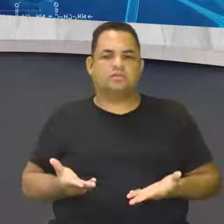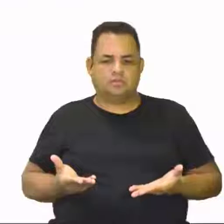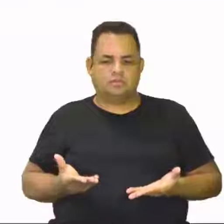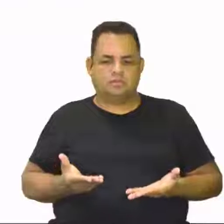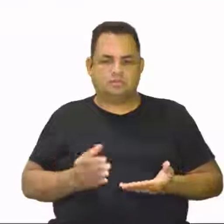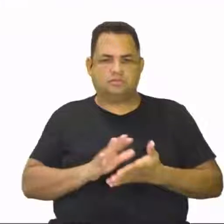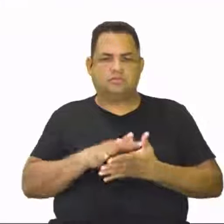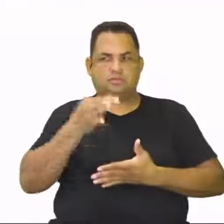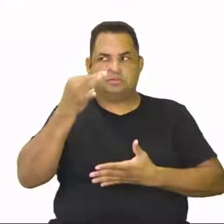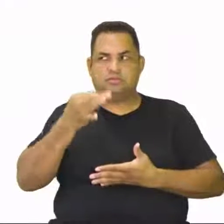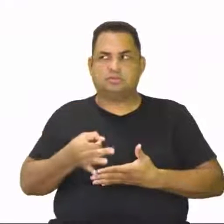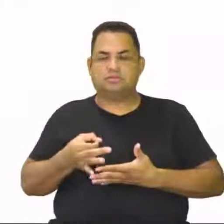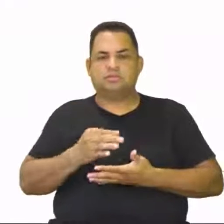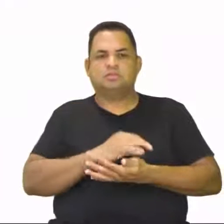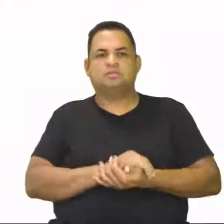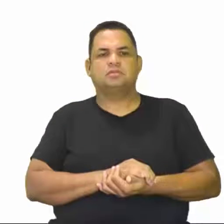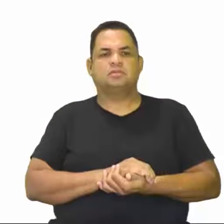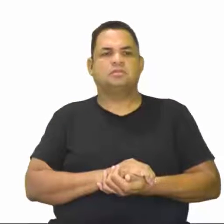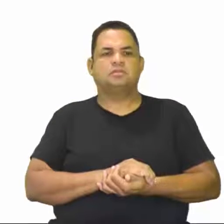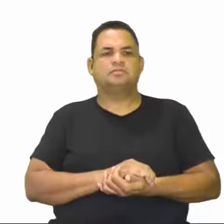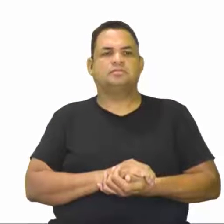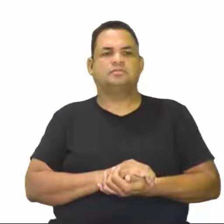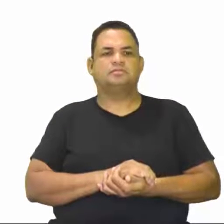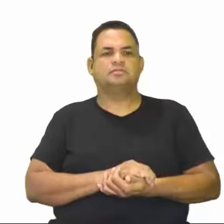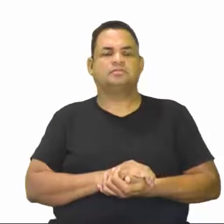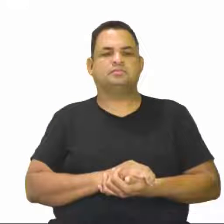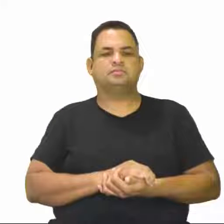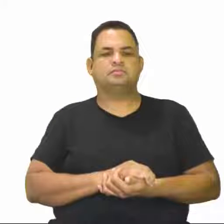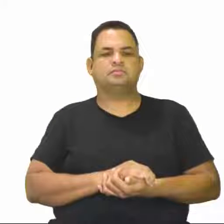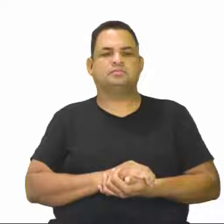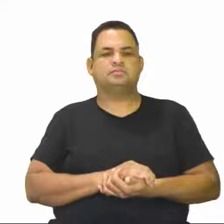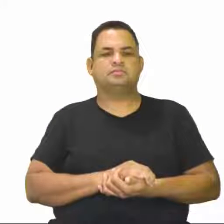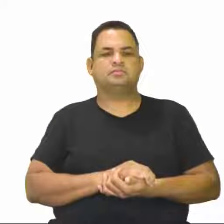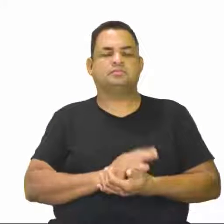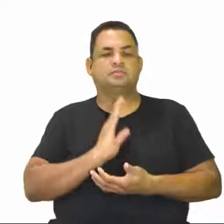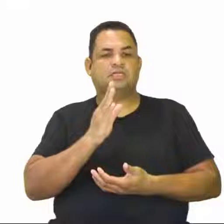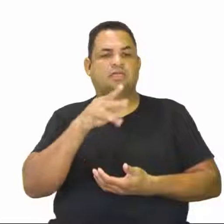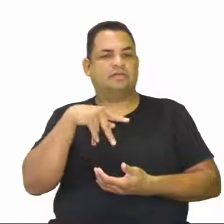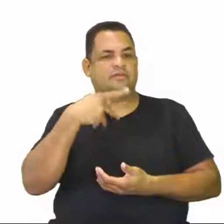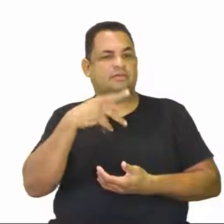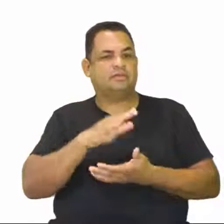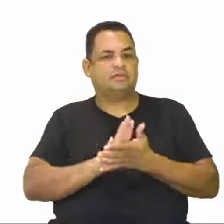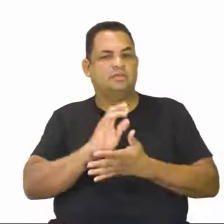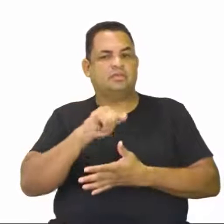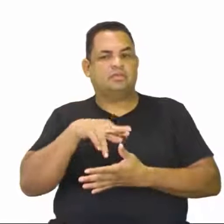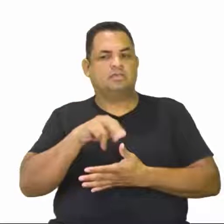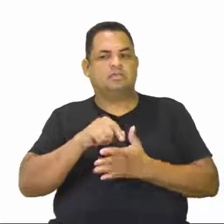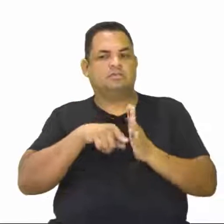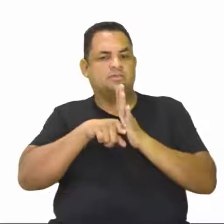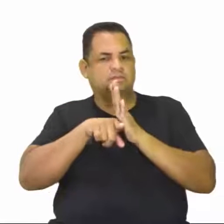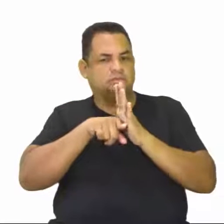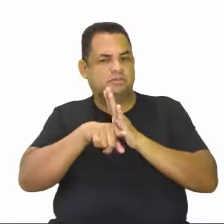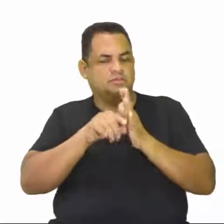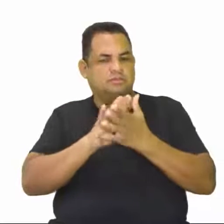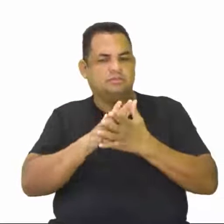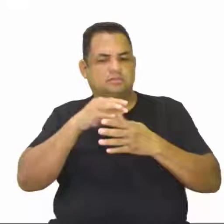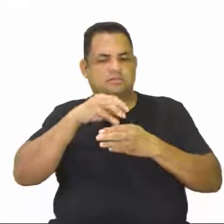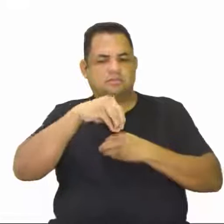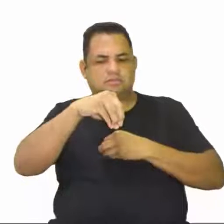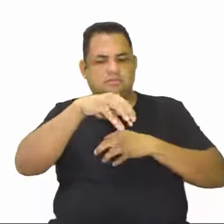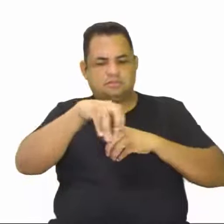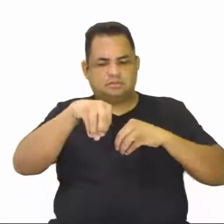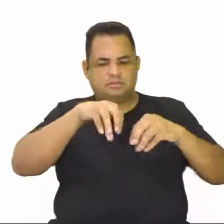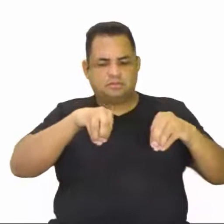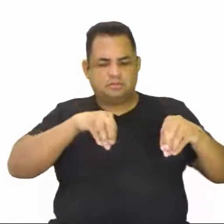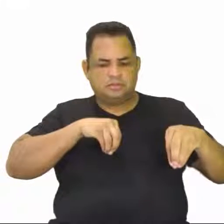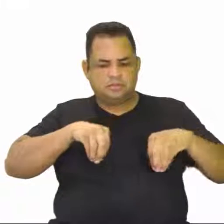alternativa correta. Vamos lá voltar para a questão. A letra A, o professor já falou, a análise a gente vai fazer o quê? Vai